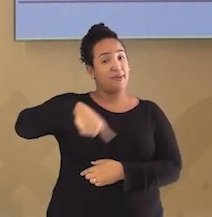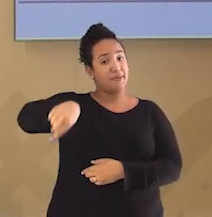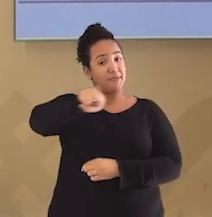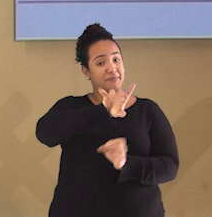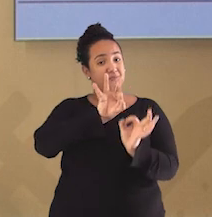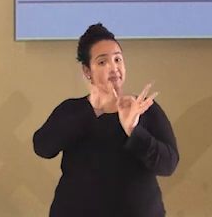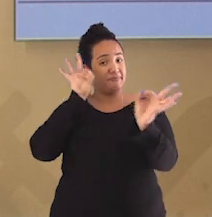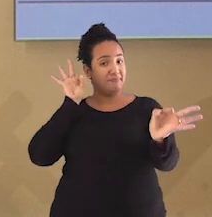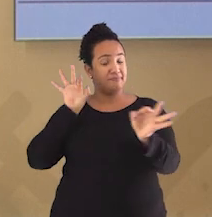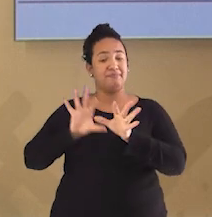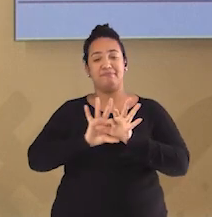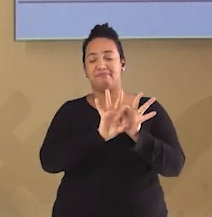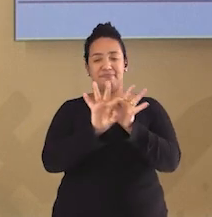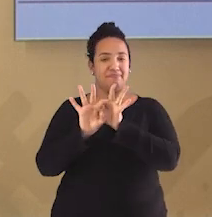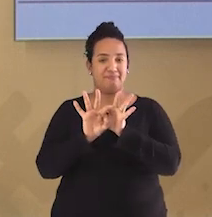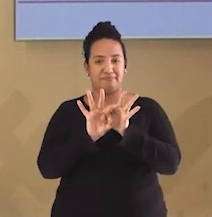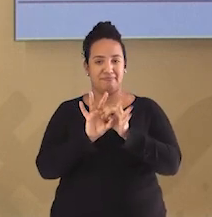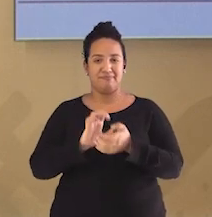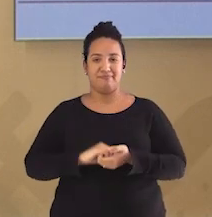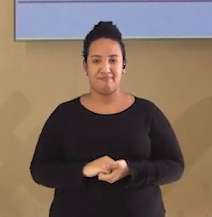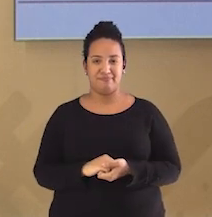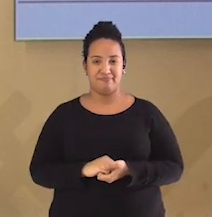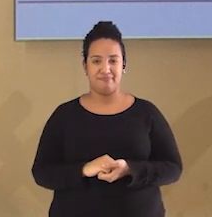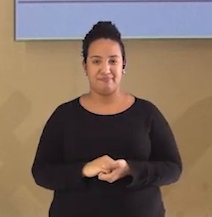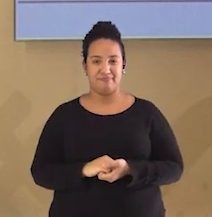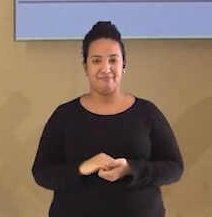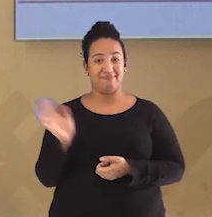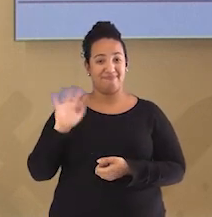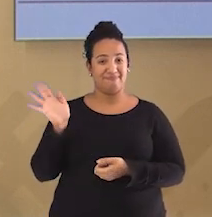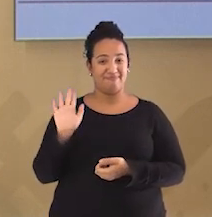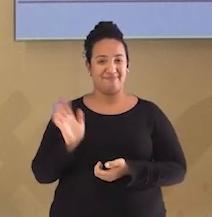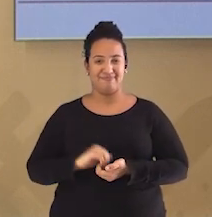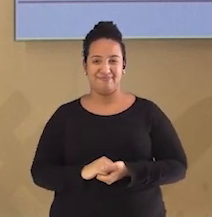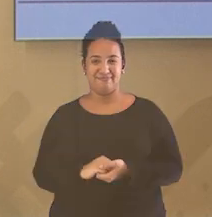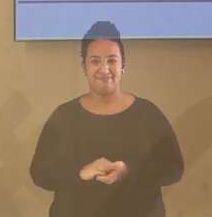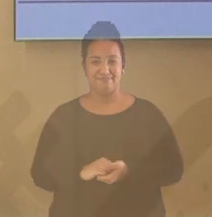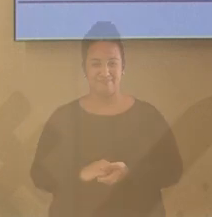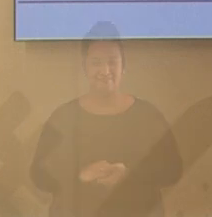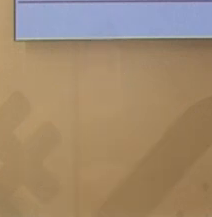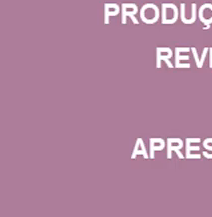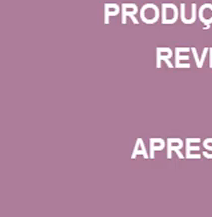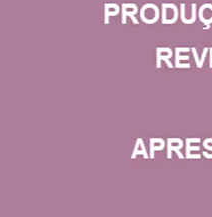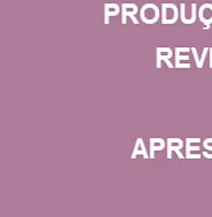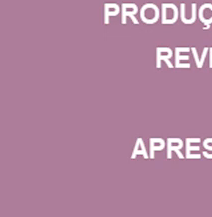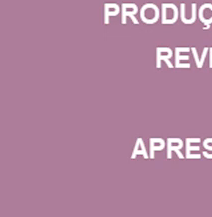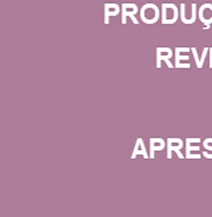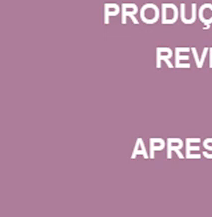e não se esqueçam. Mesmo distante, nós estamos juntos. Até mais!